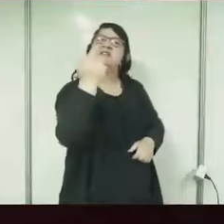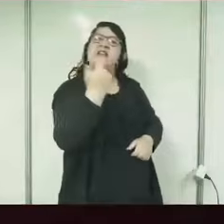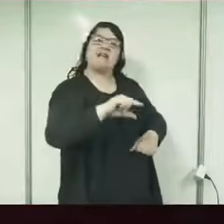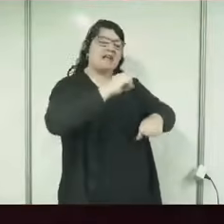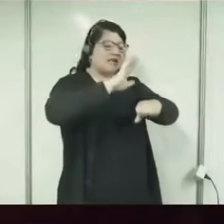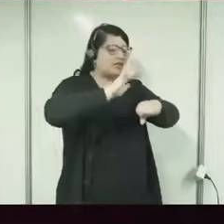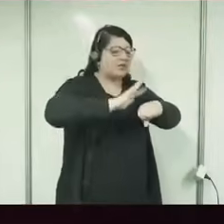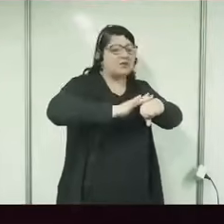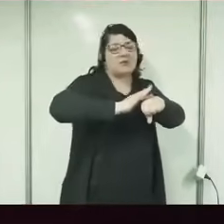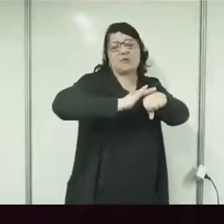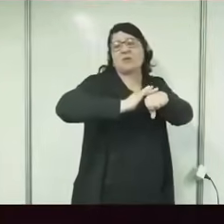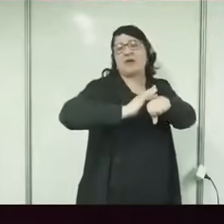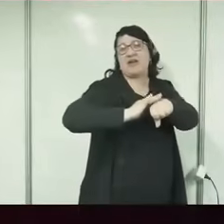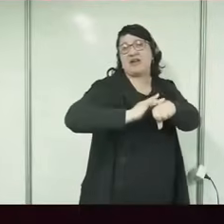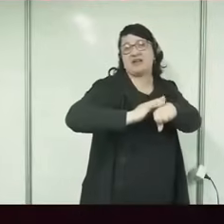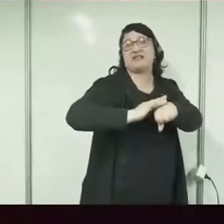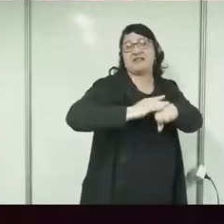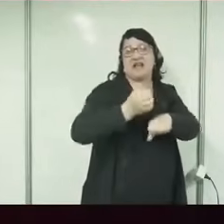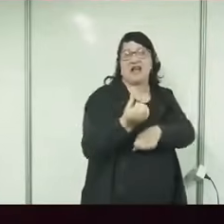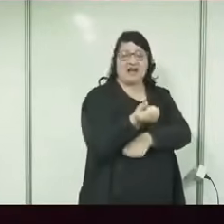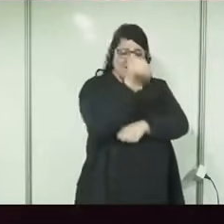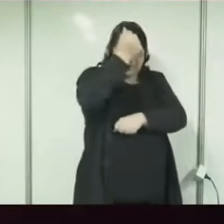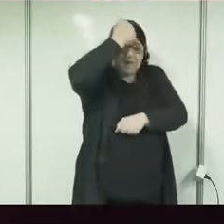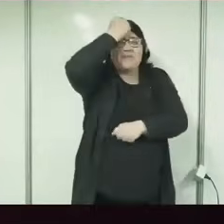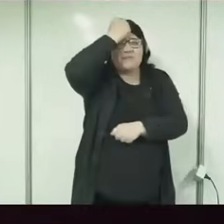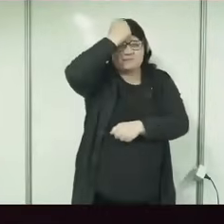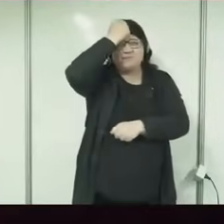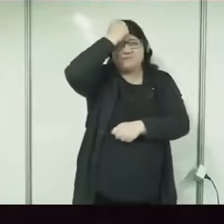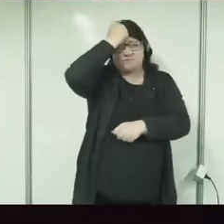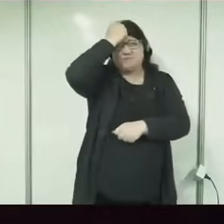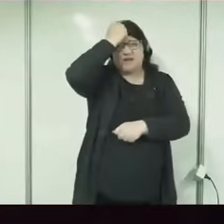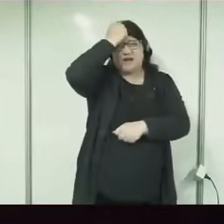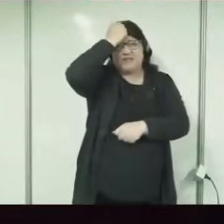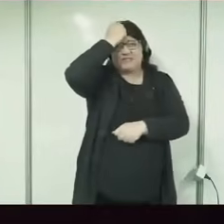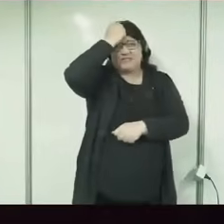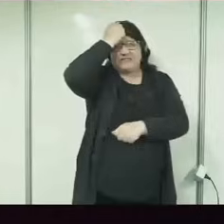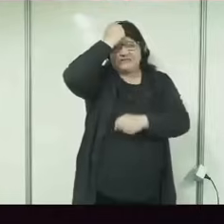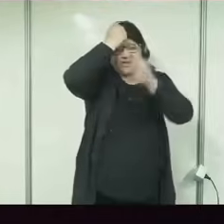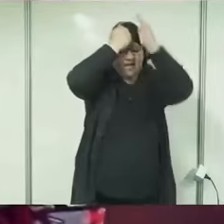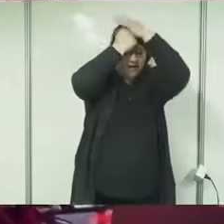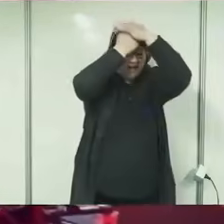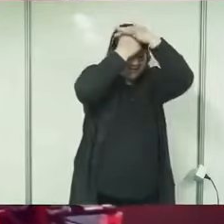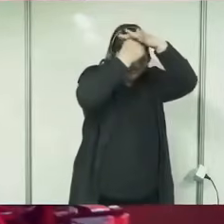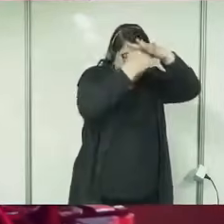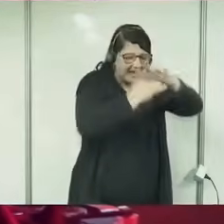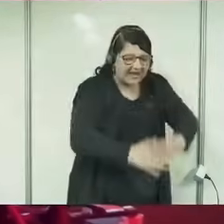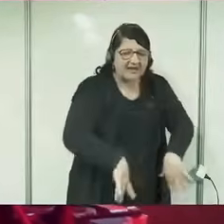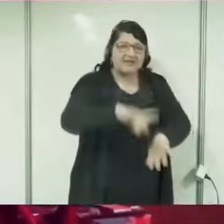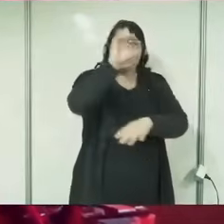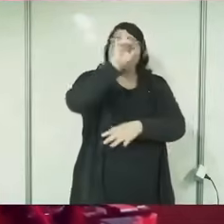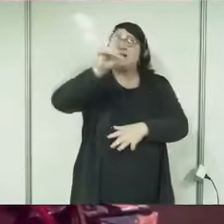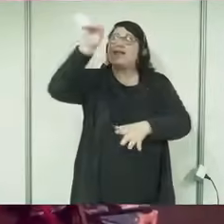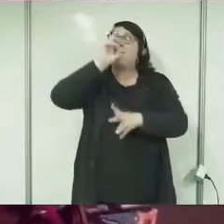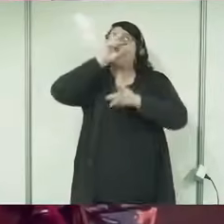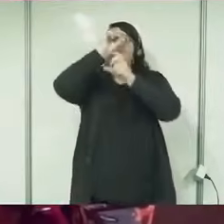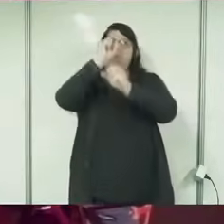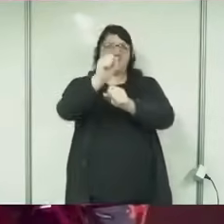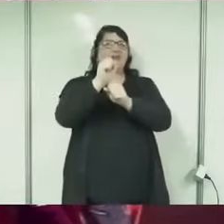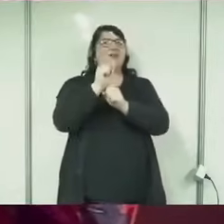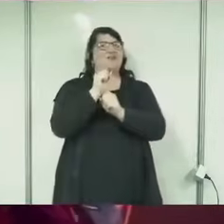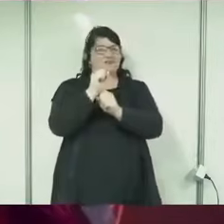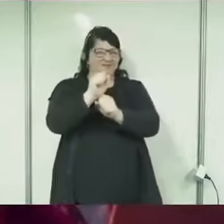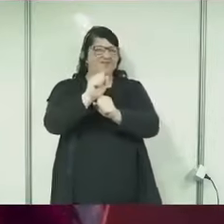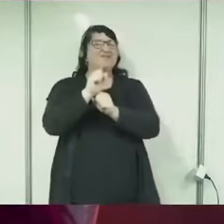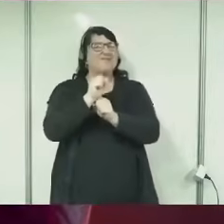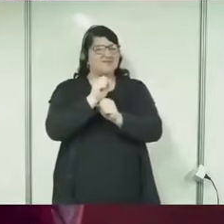nem culpa que fiquem.